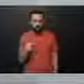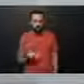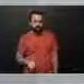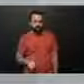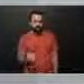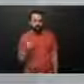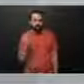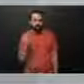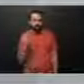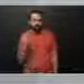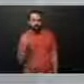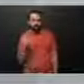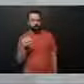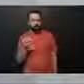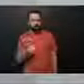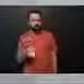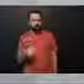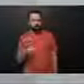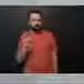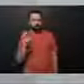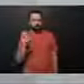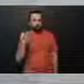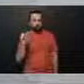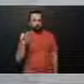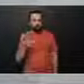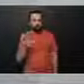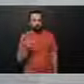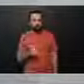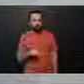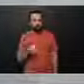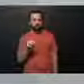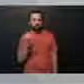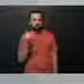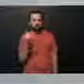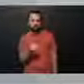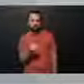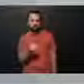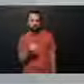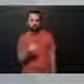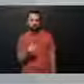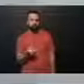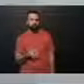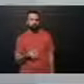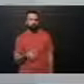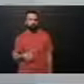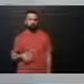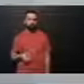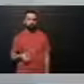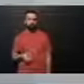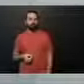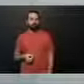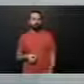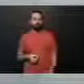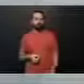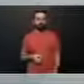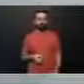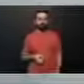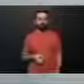3, 4, 5, 6.